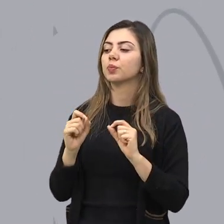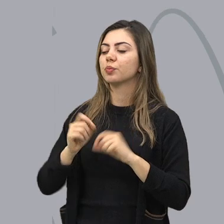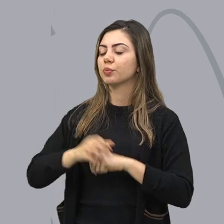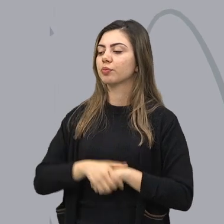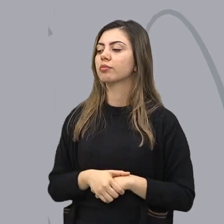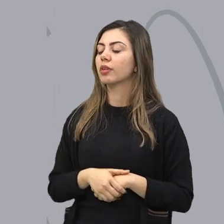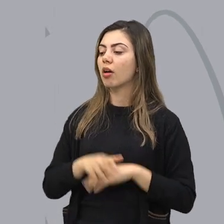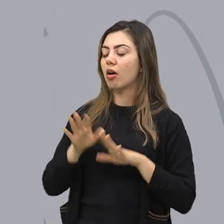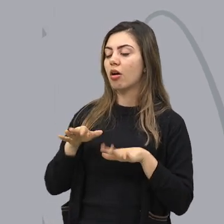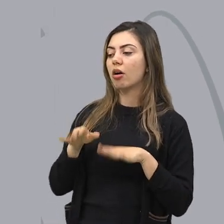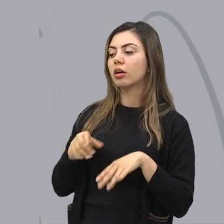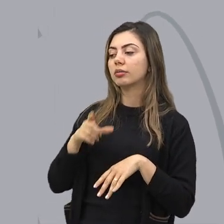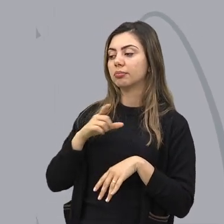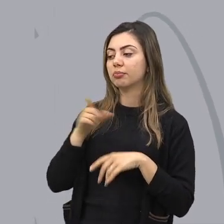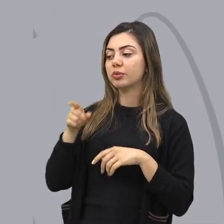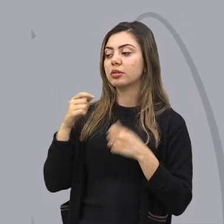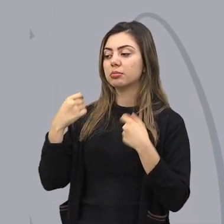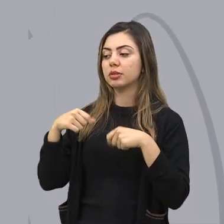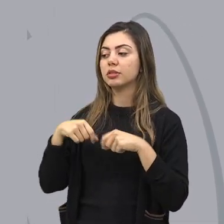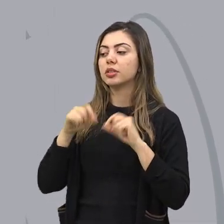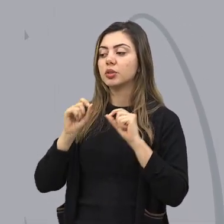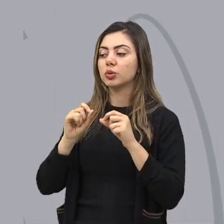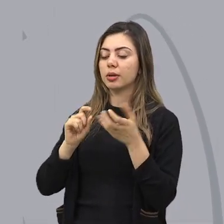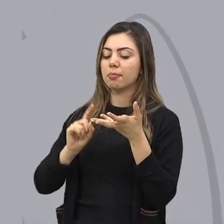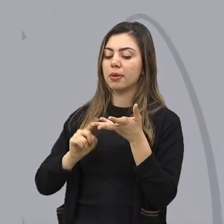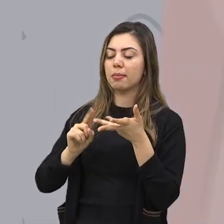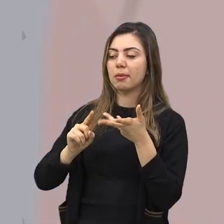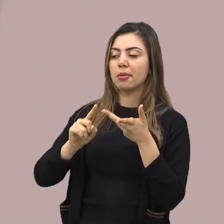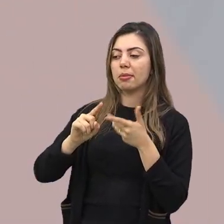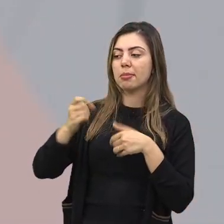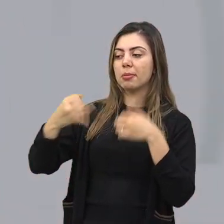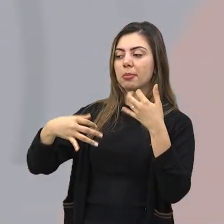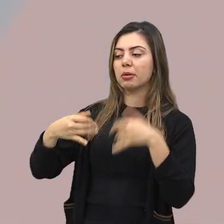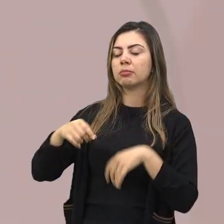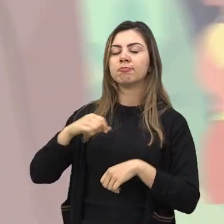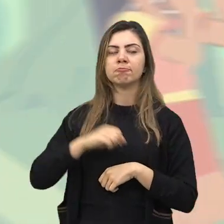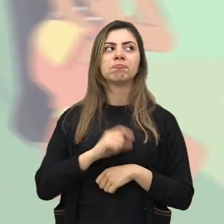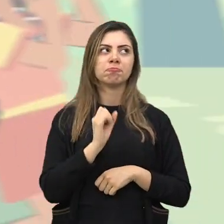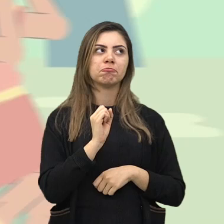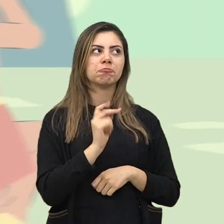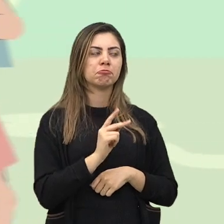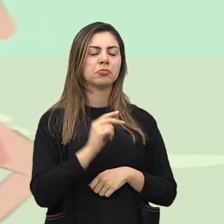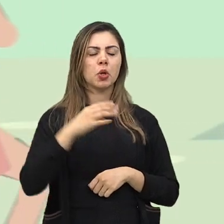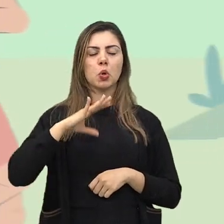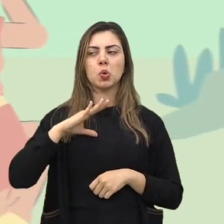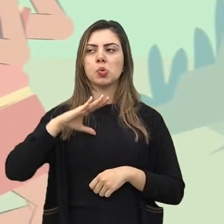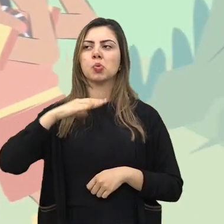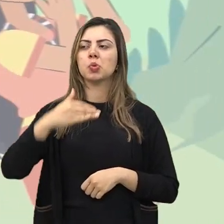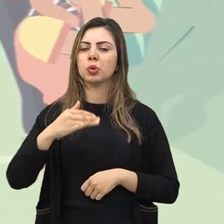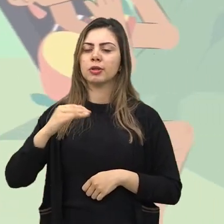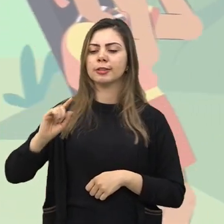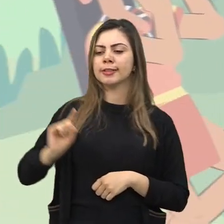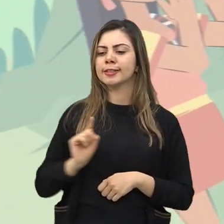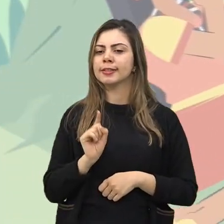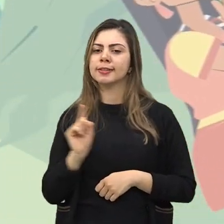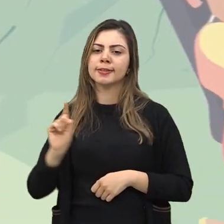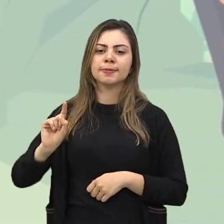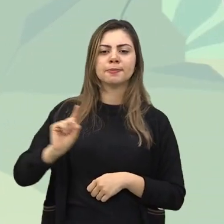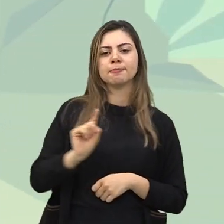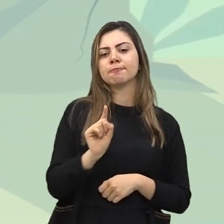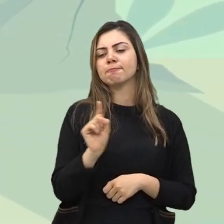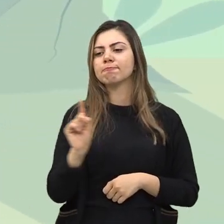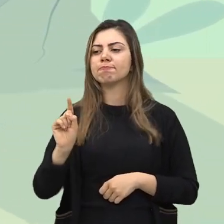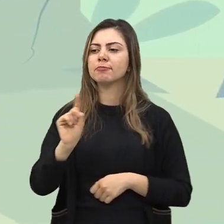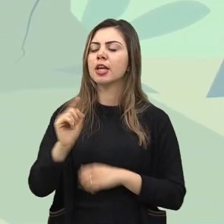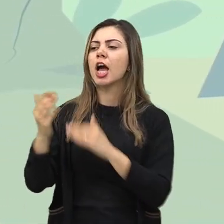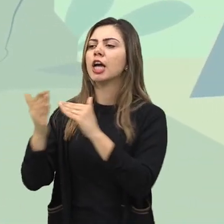revelando a Maia um caminho oculto através da floresta. Com coragem, ela embarcou em uma jornada para encontrar aliados entre